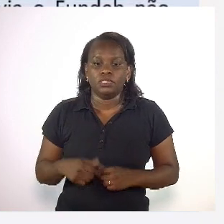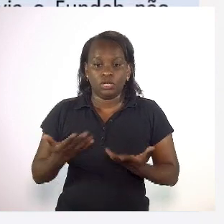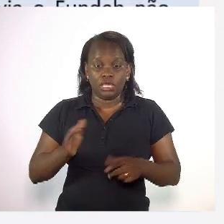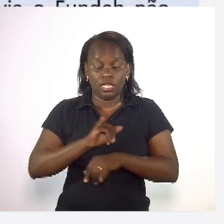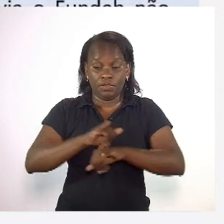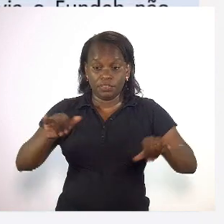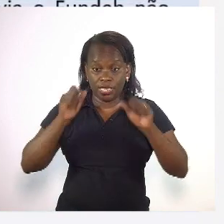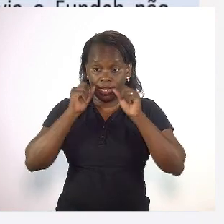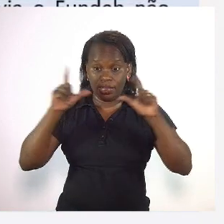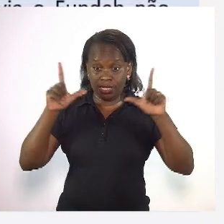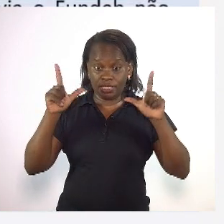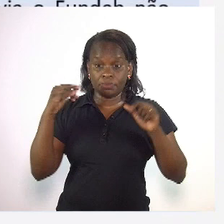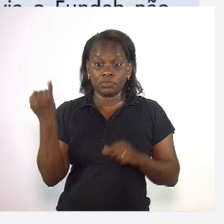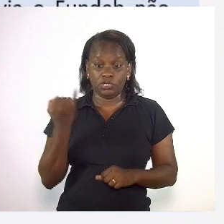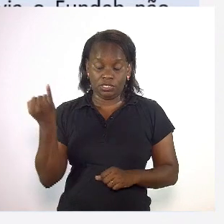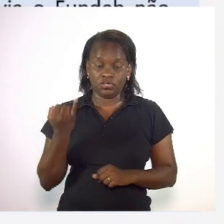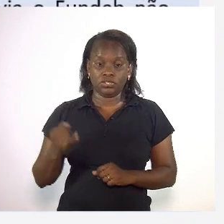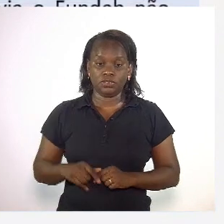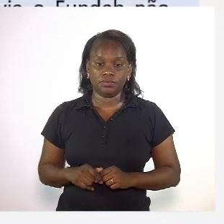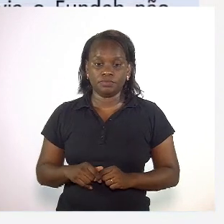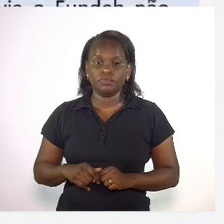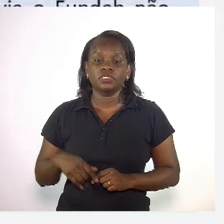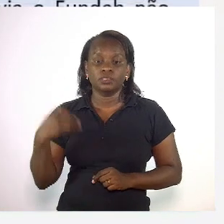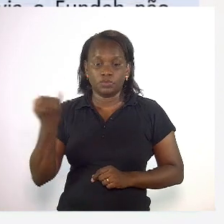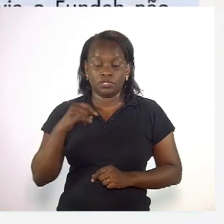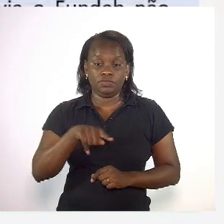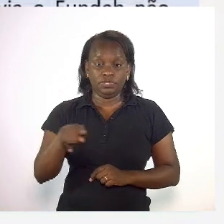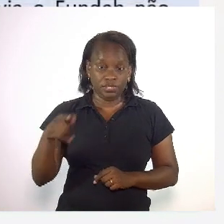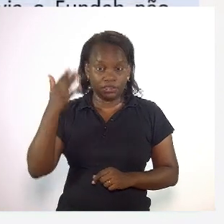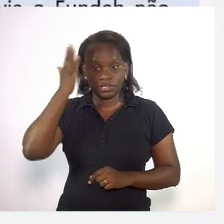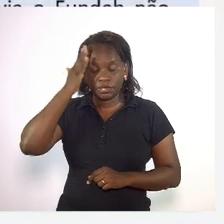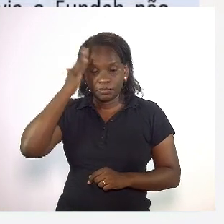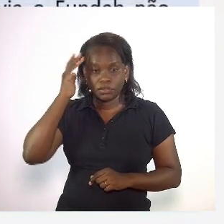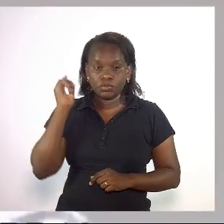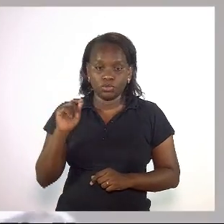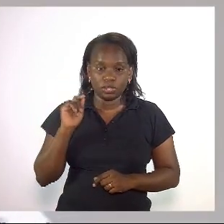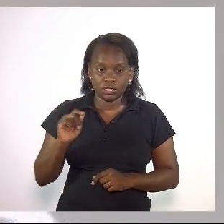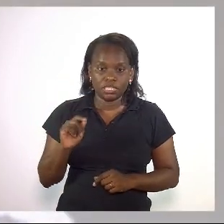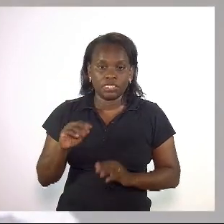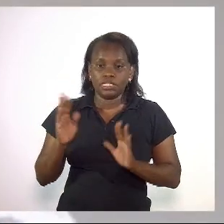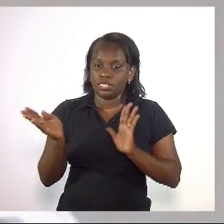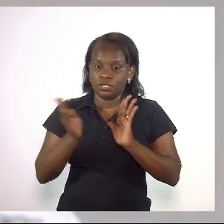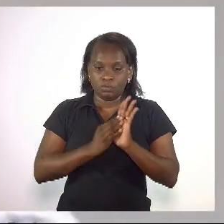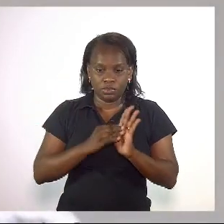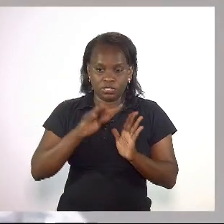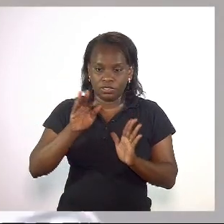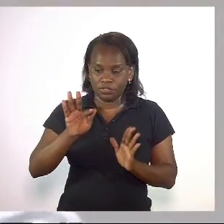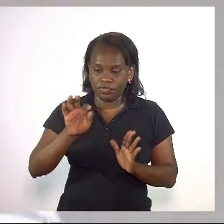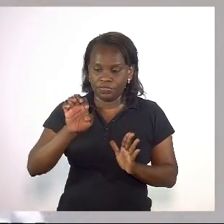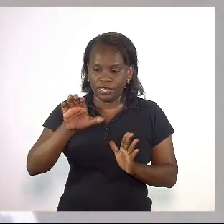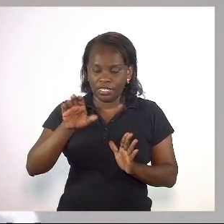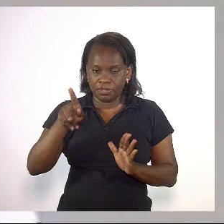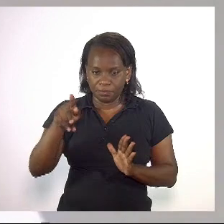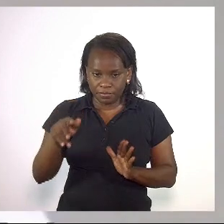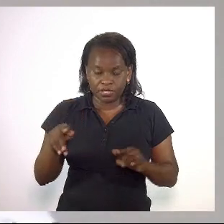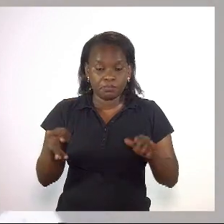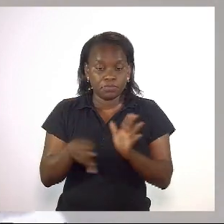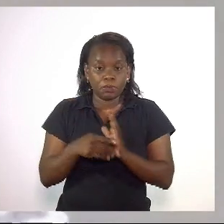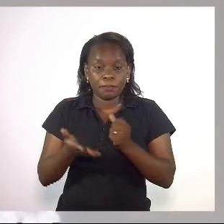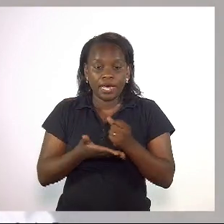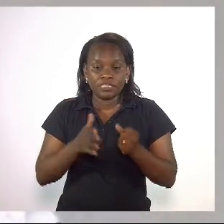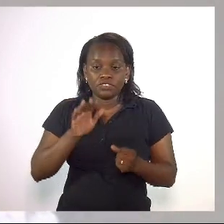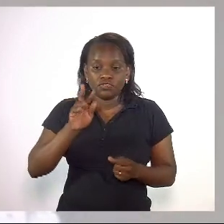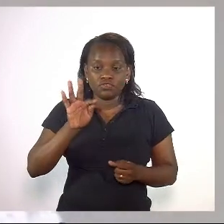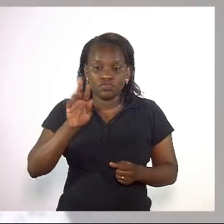que eu acho que é muito importante. É importante os senhores terem noção que não incluir o FECP na base do Fundeb